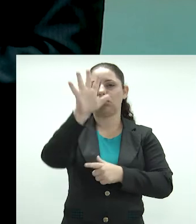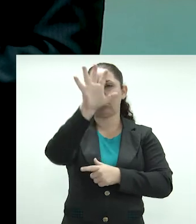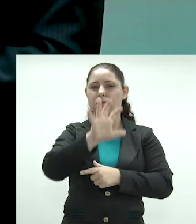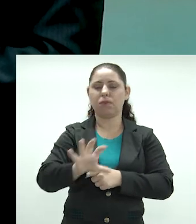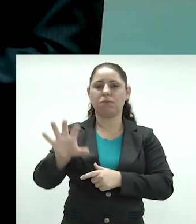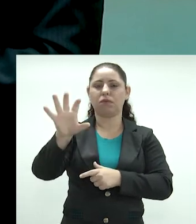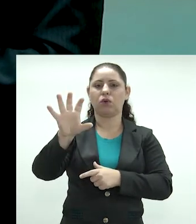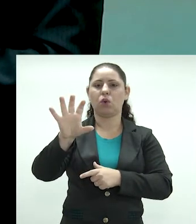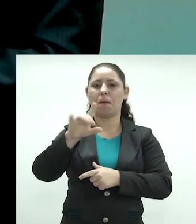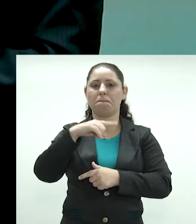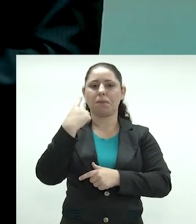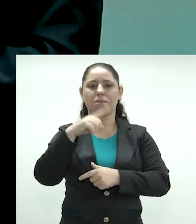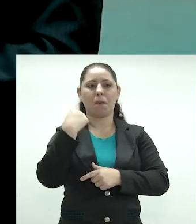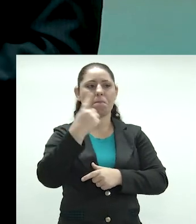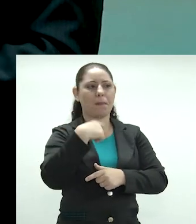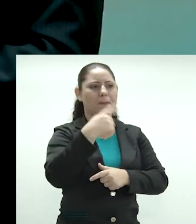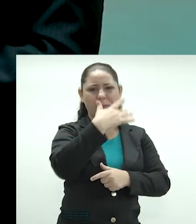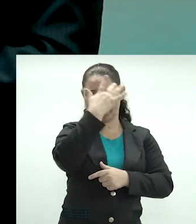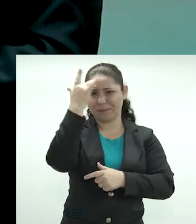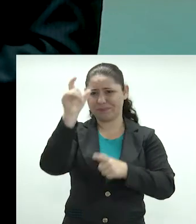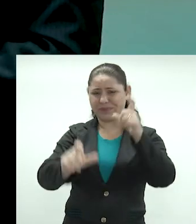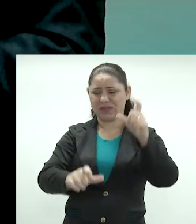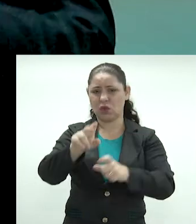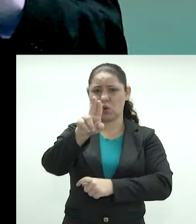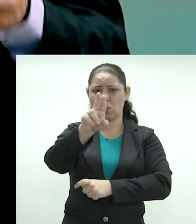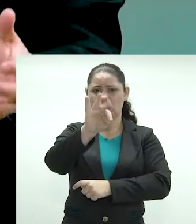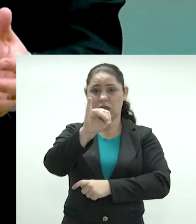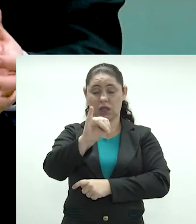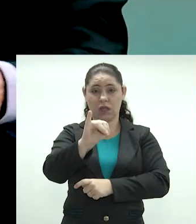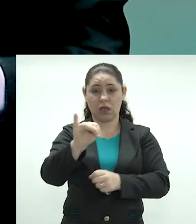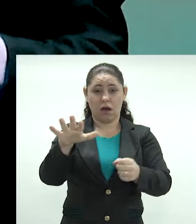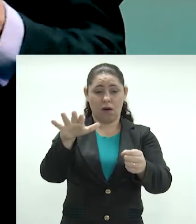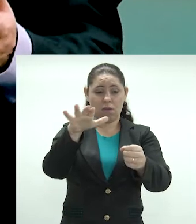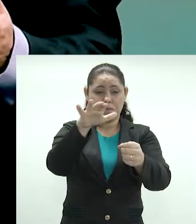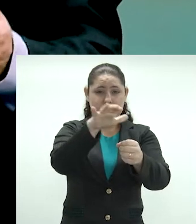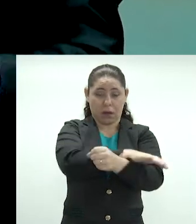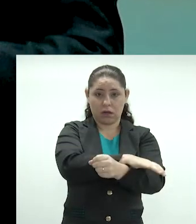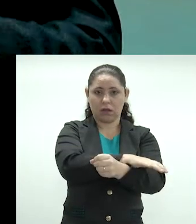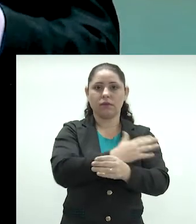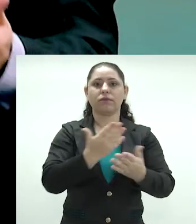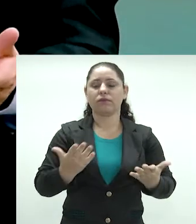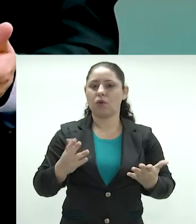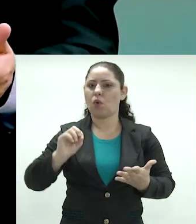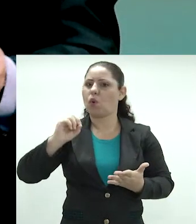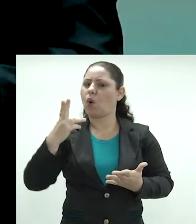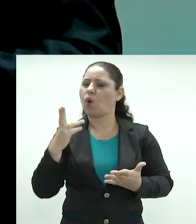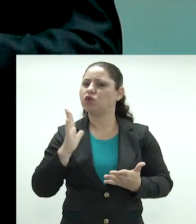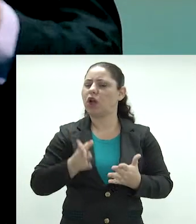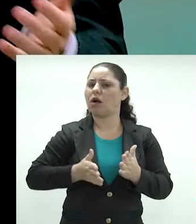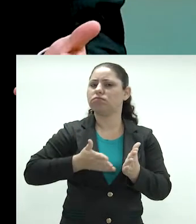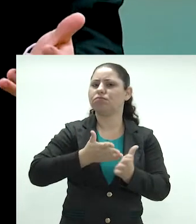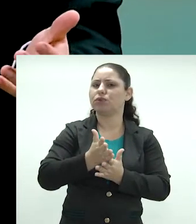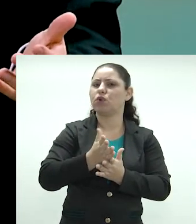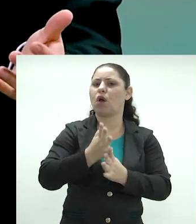começam a morrer pessoas, os leitos de UTI estarem estafados, estarem no limite ou passando já para o caminho